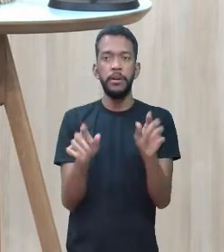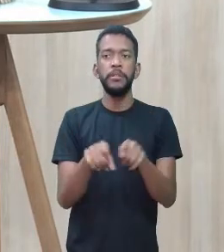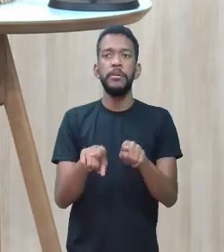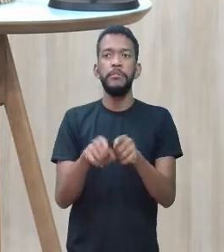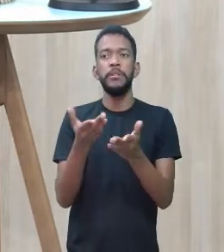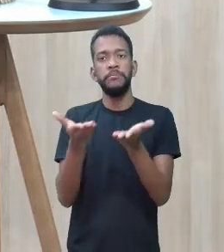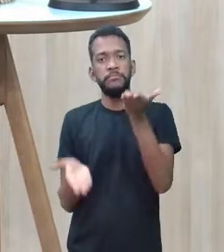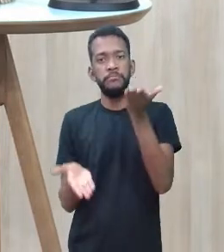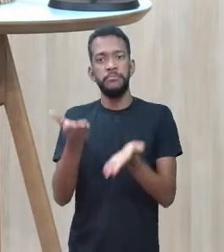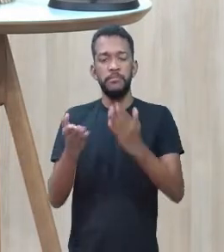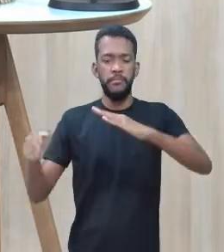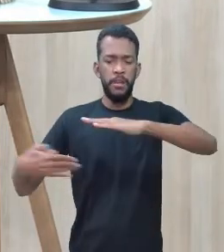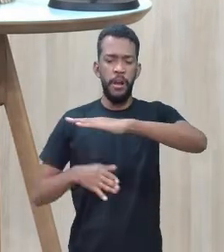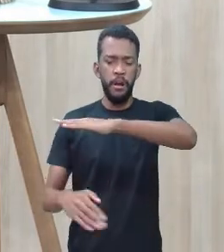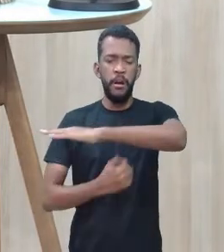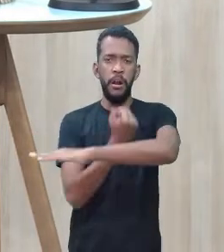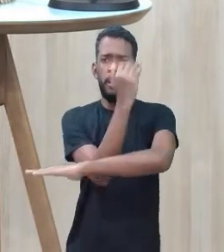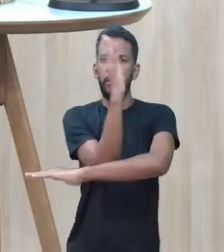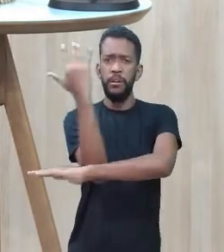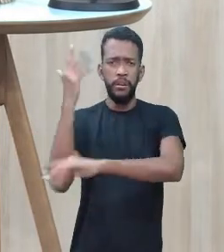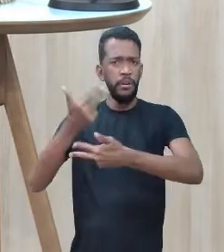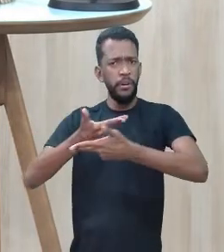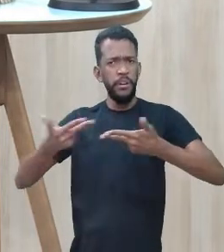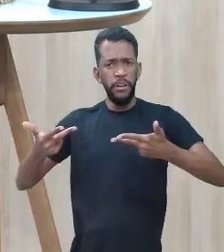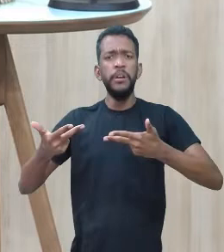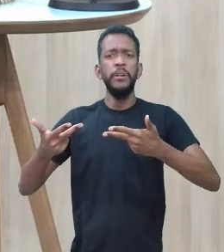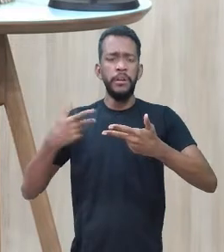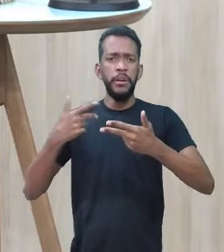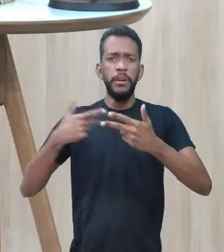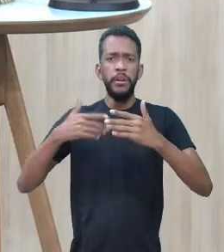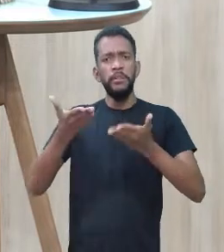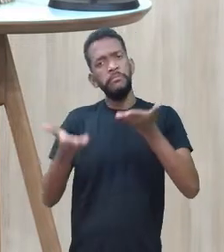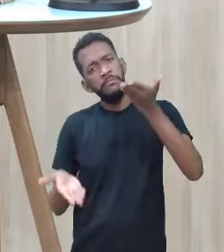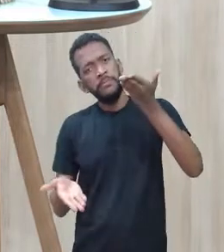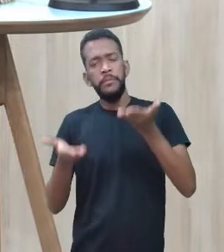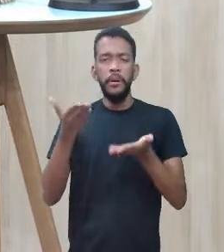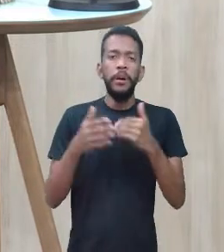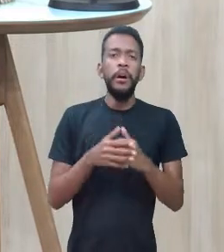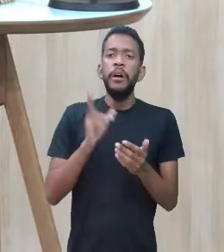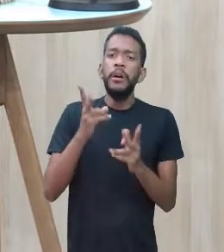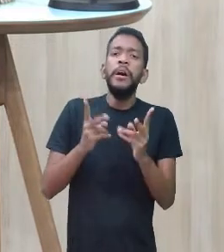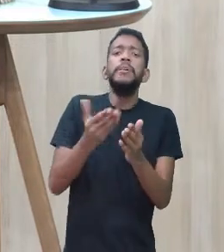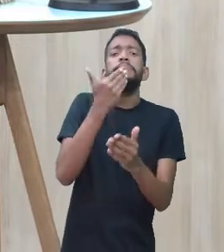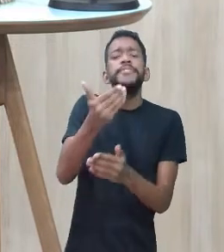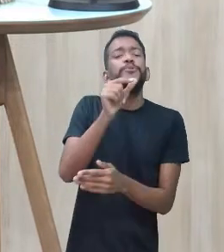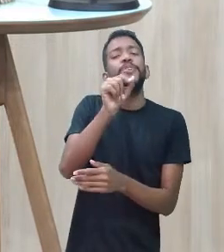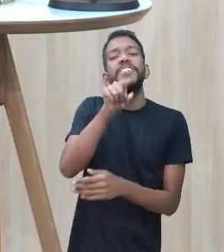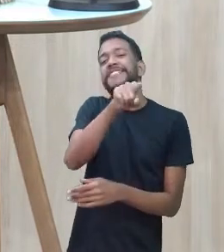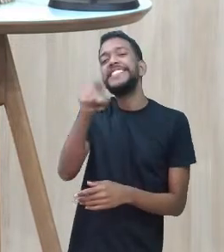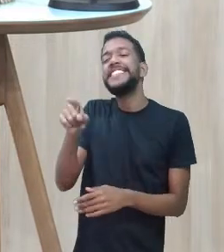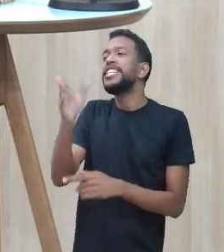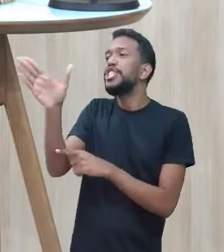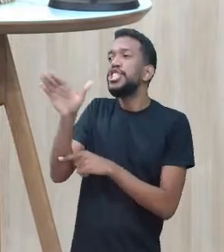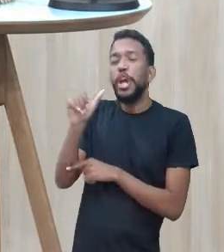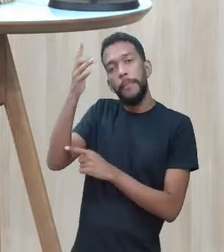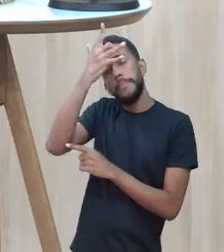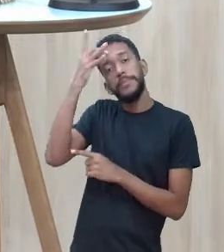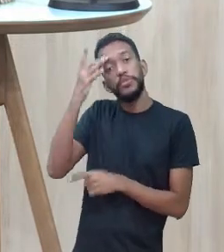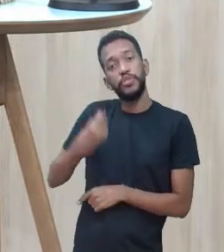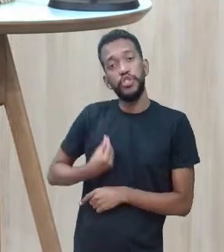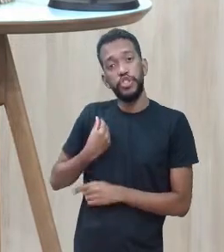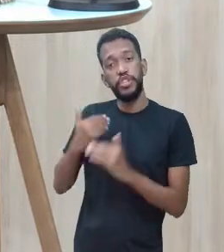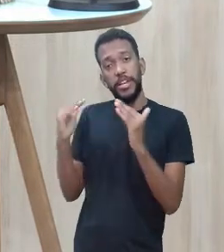desequilíbrio ecológico. Lembrando que eu estou sempre pedindo, chama quem está em casa, senta aí junto de vocês, para ajudar vocês